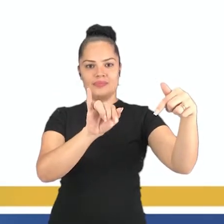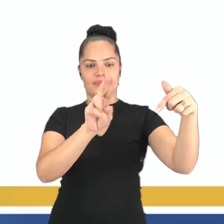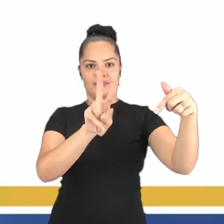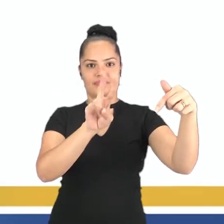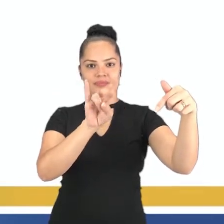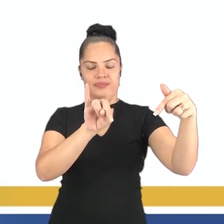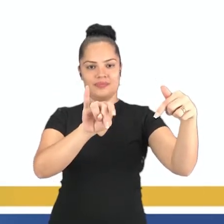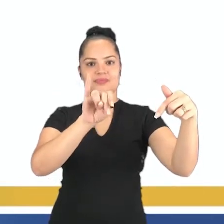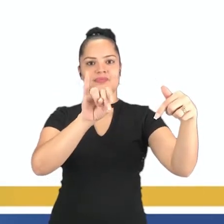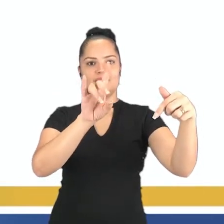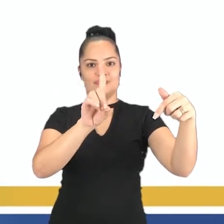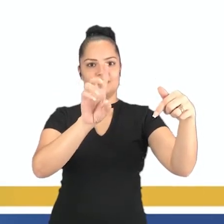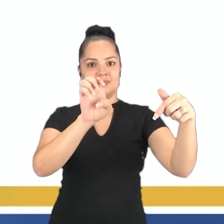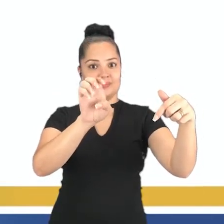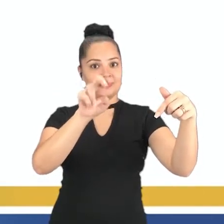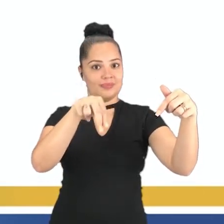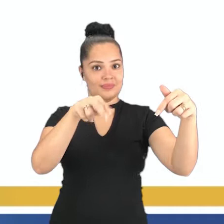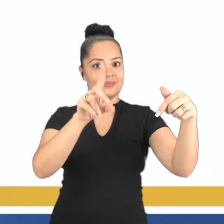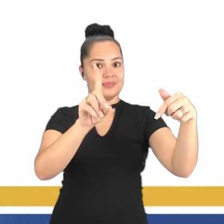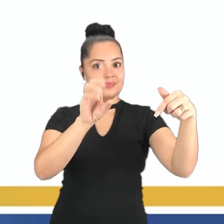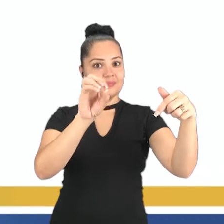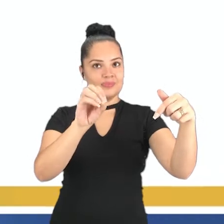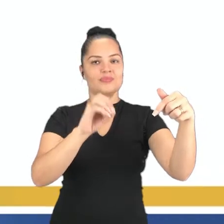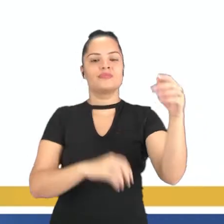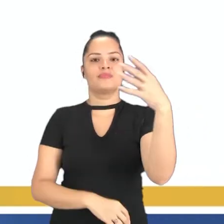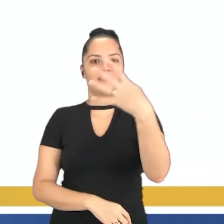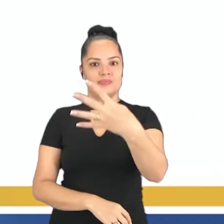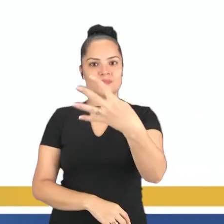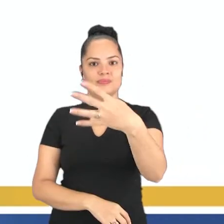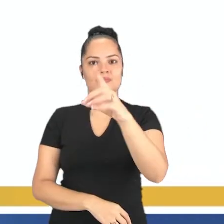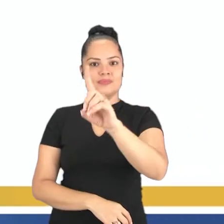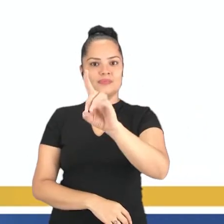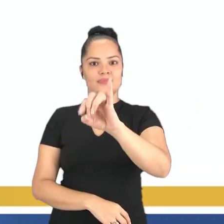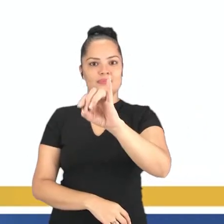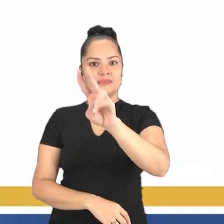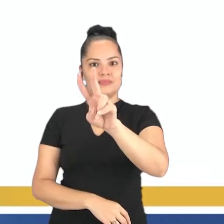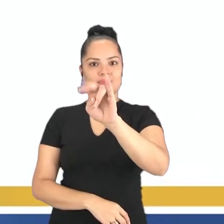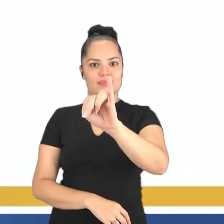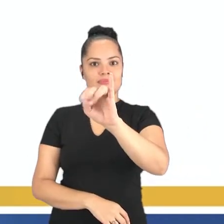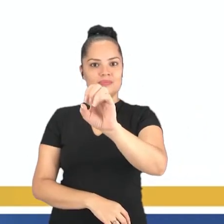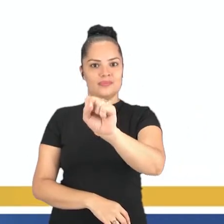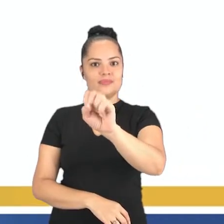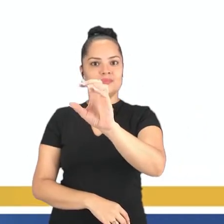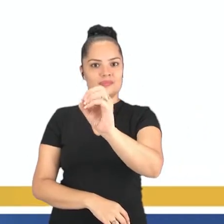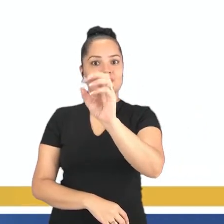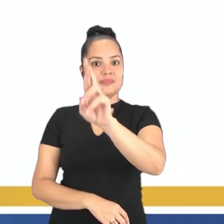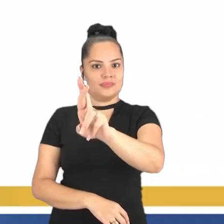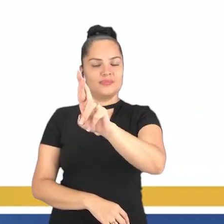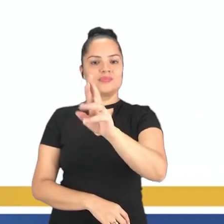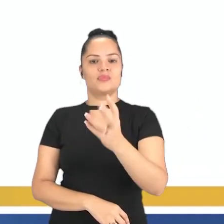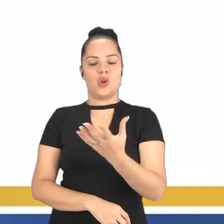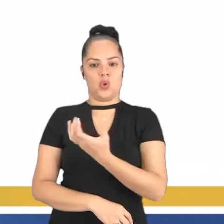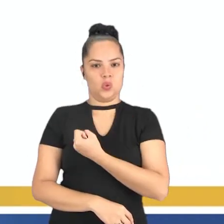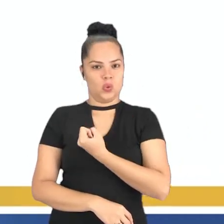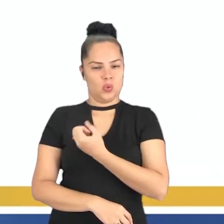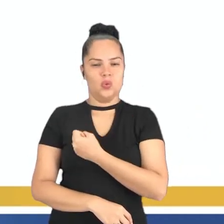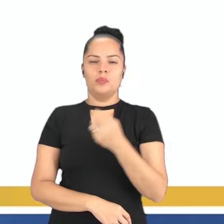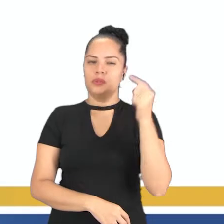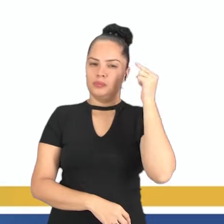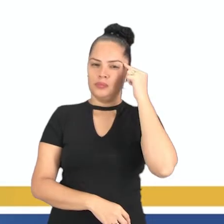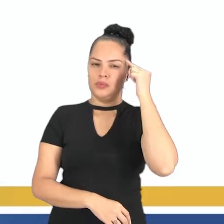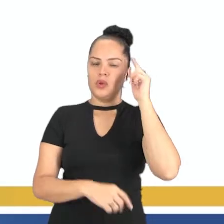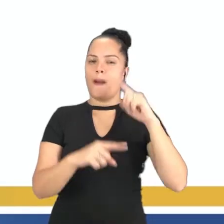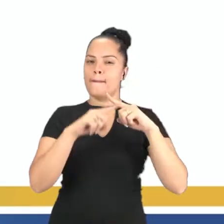e o 4 nós chamamos de divisor, certo? Então, nós pensamos em um número que é multiplicado